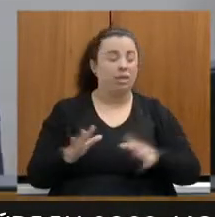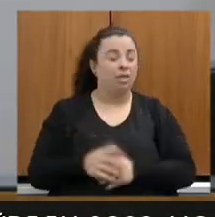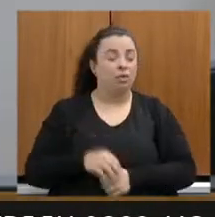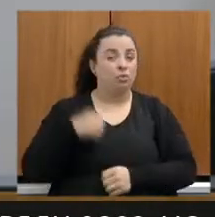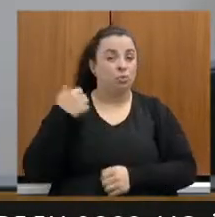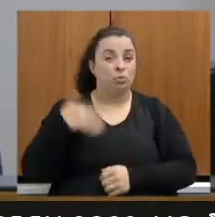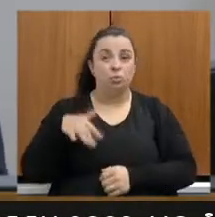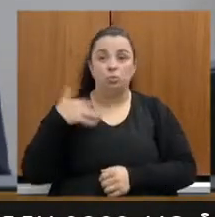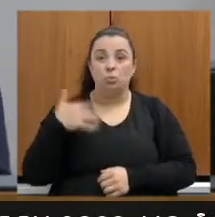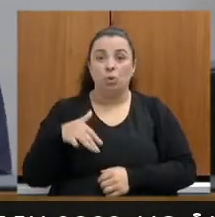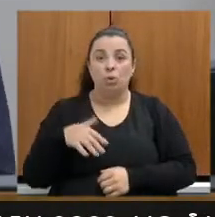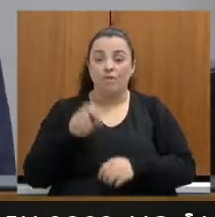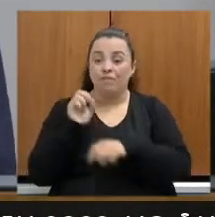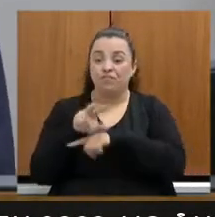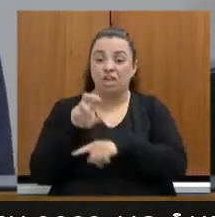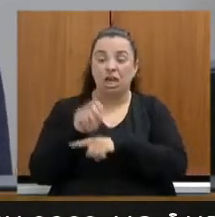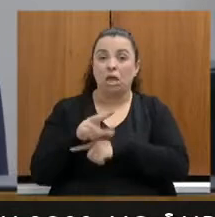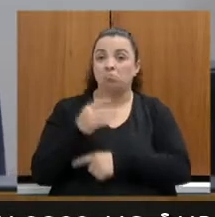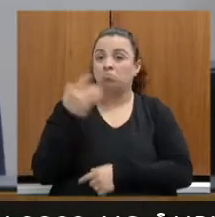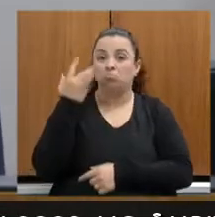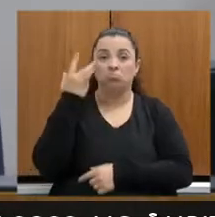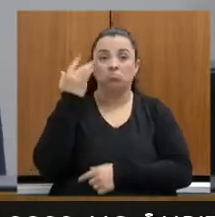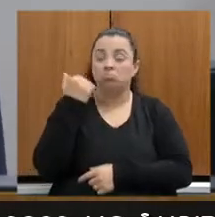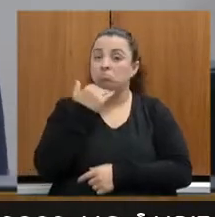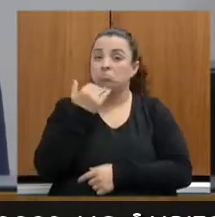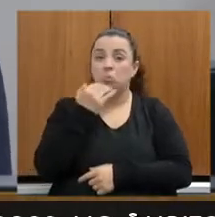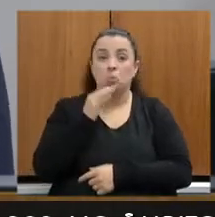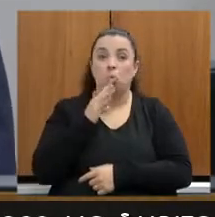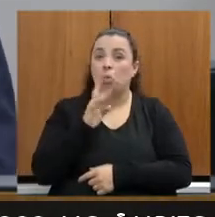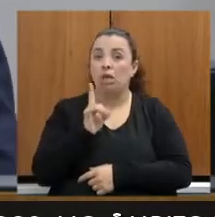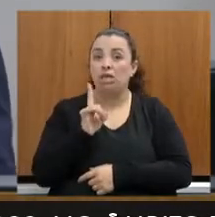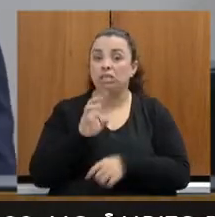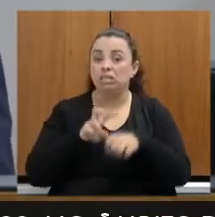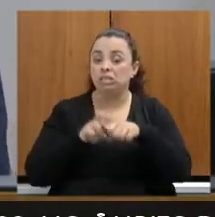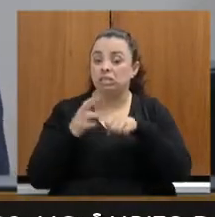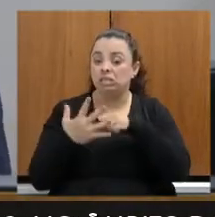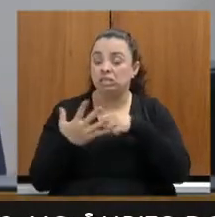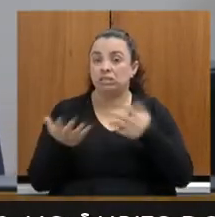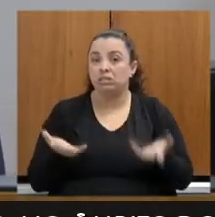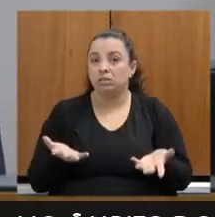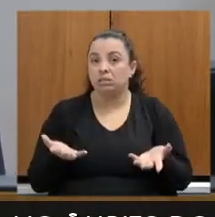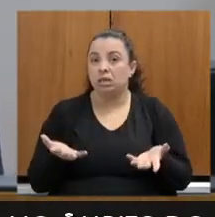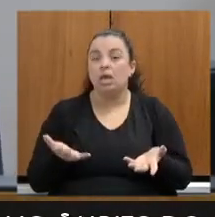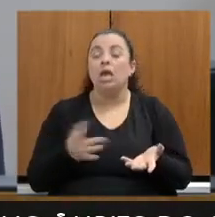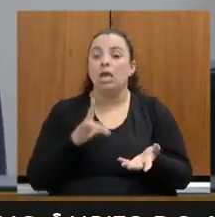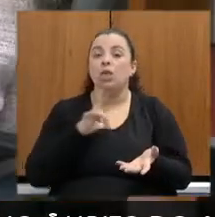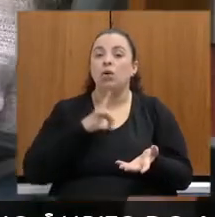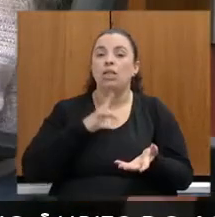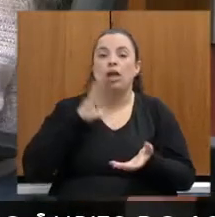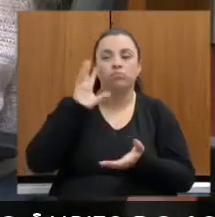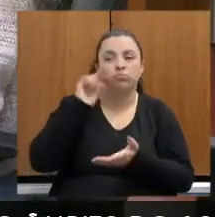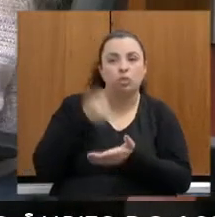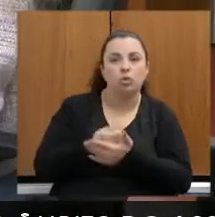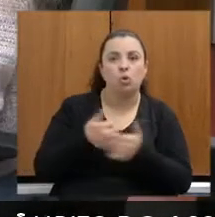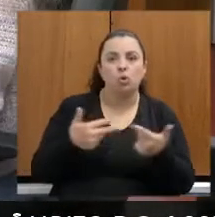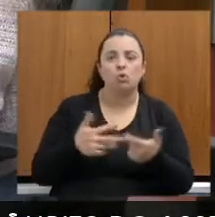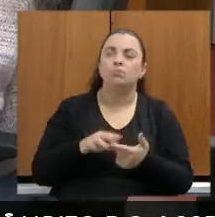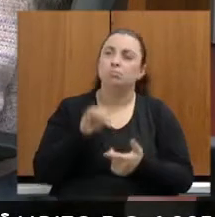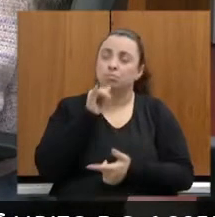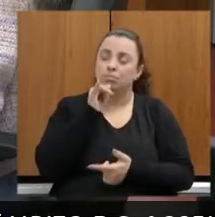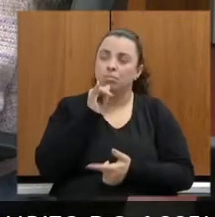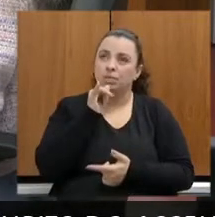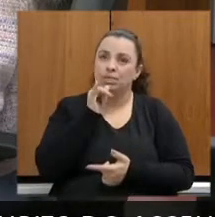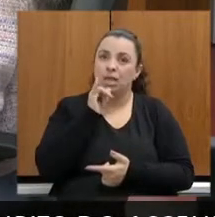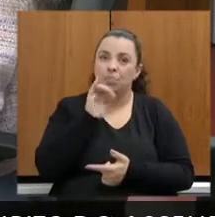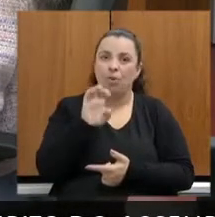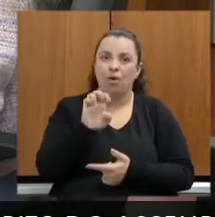vírus que ninguém conhecia e quando e quando foi tomada as posições inclusive com o ex-secretário causa do lado